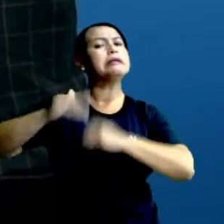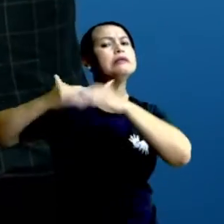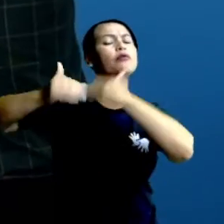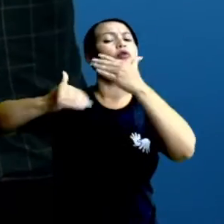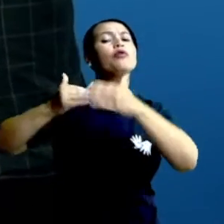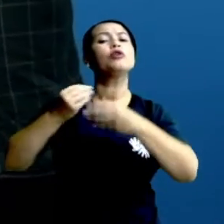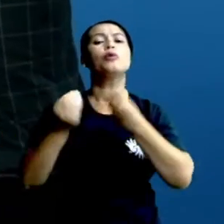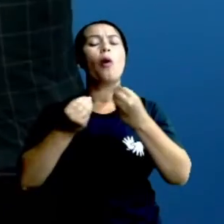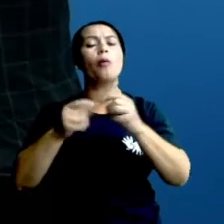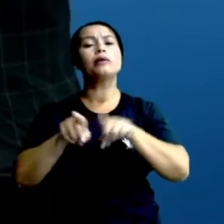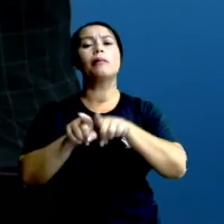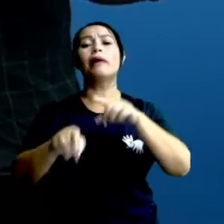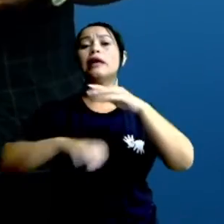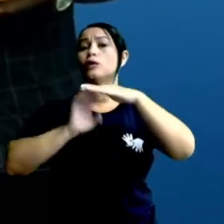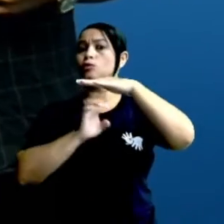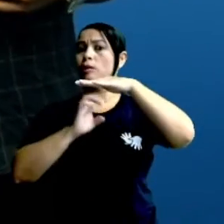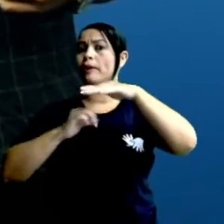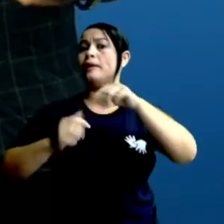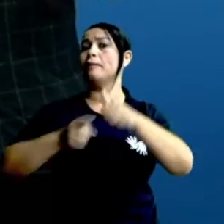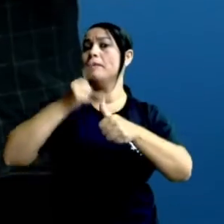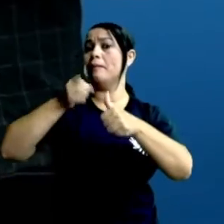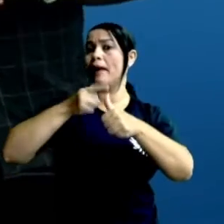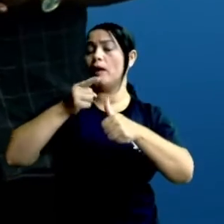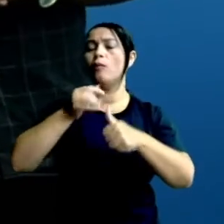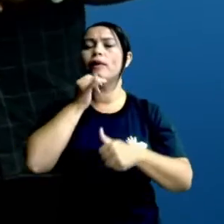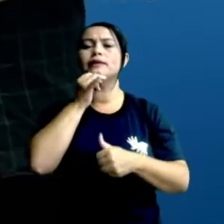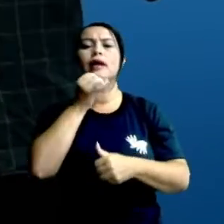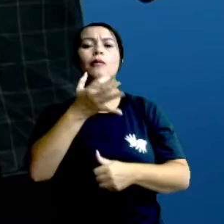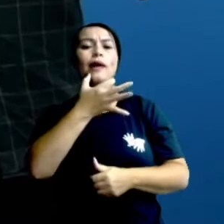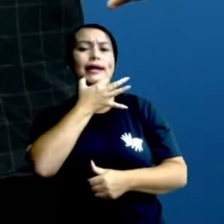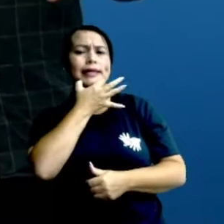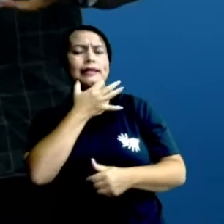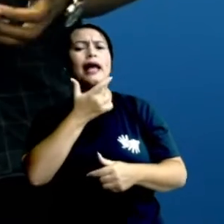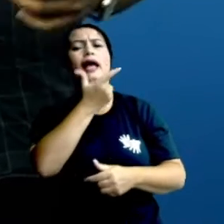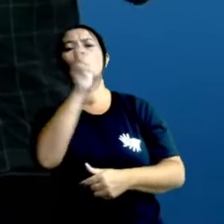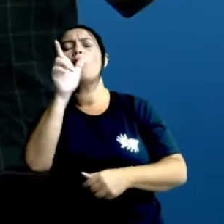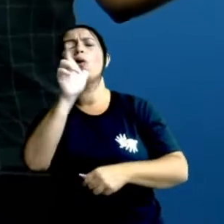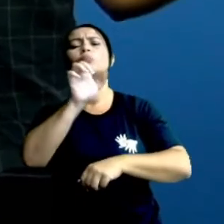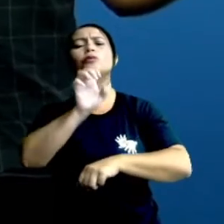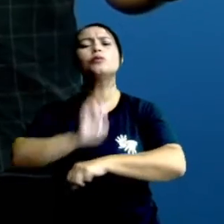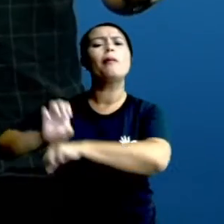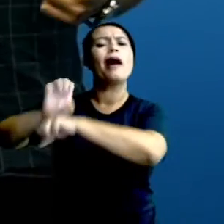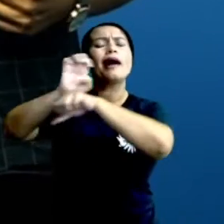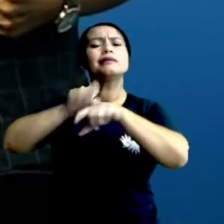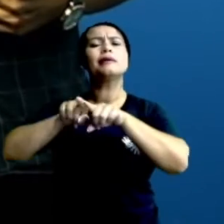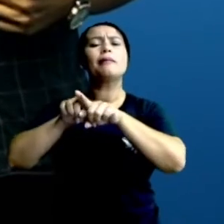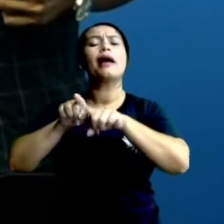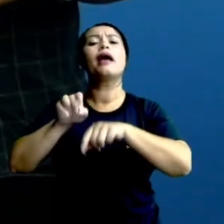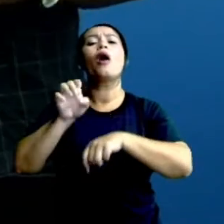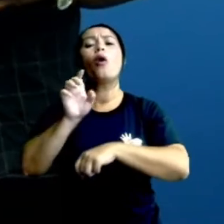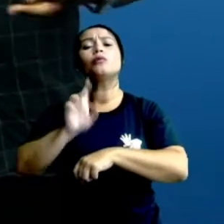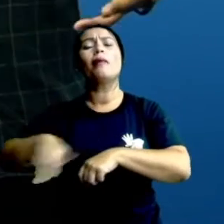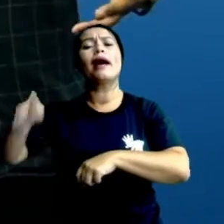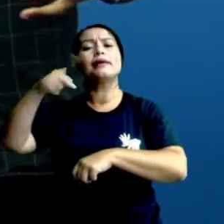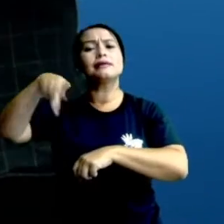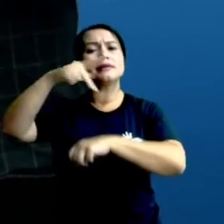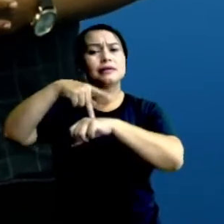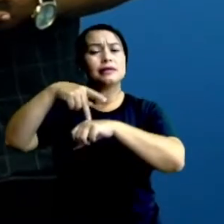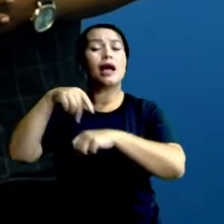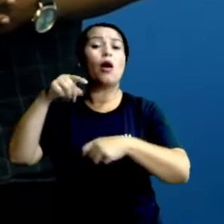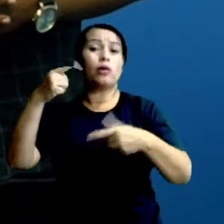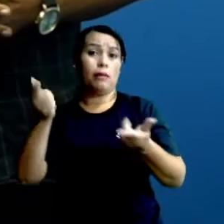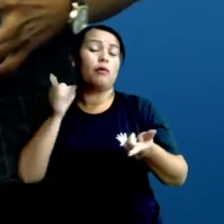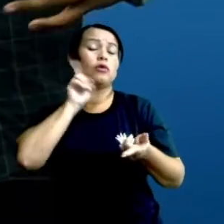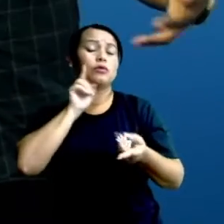se desenvolveram industrialmente primeiro. A exemplo da Inglaterra, né, e outros países europeus, Estados Unidos, Japão e hoje